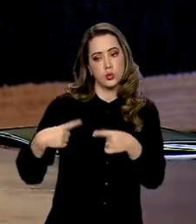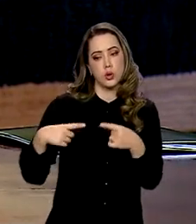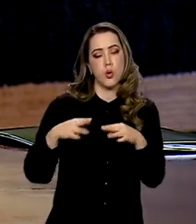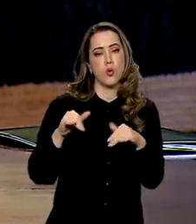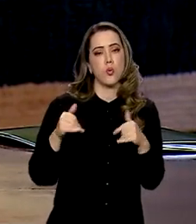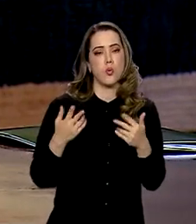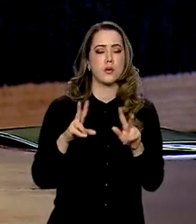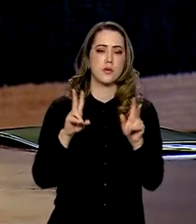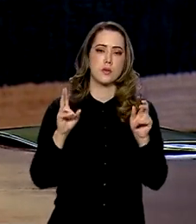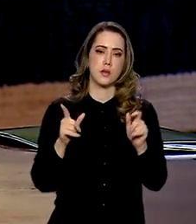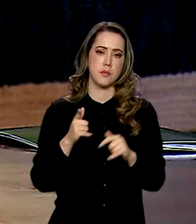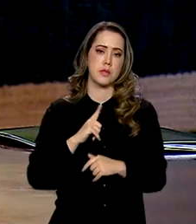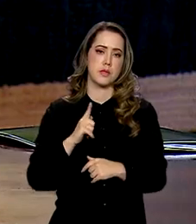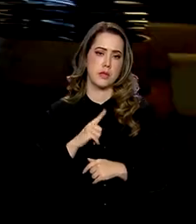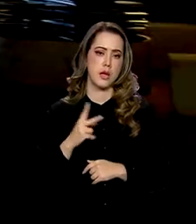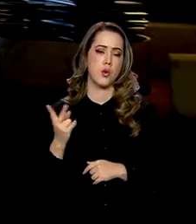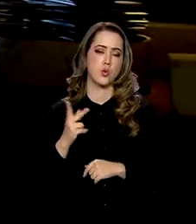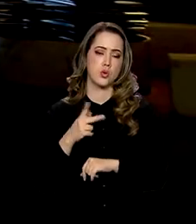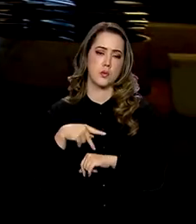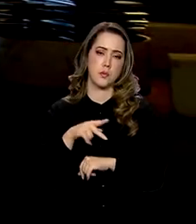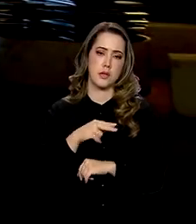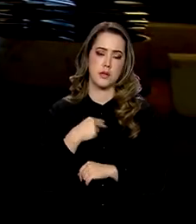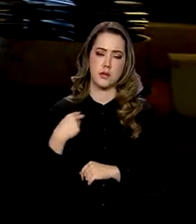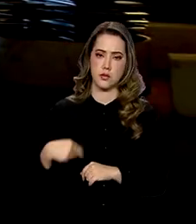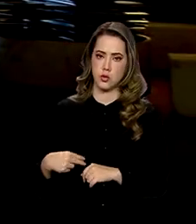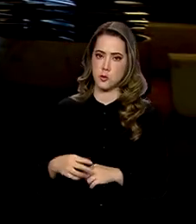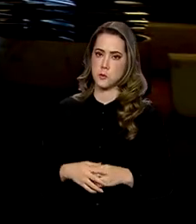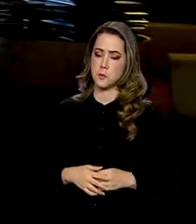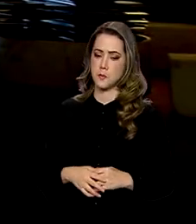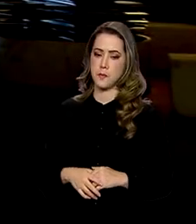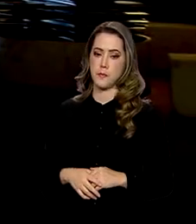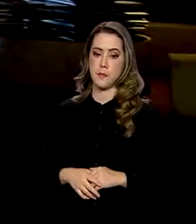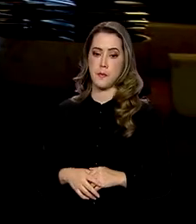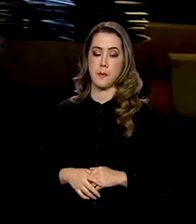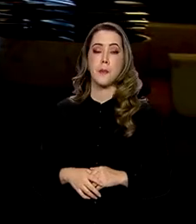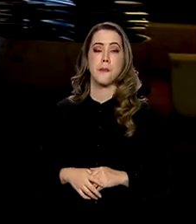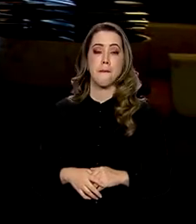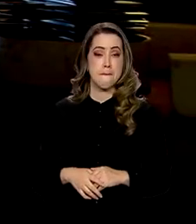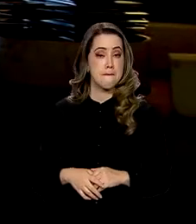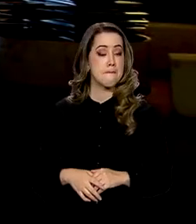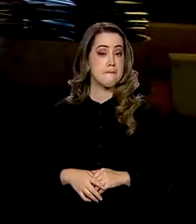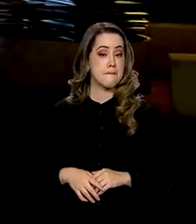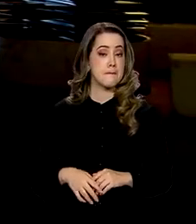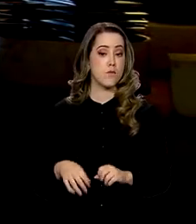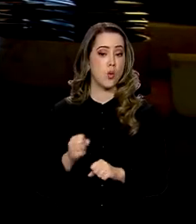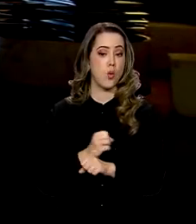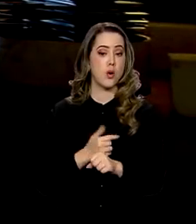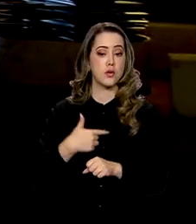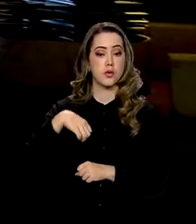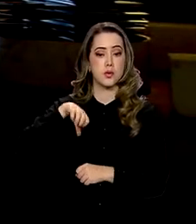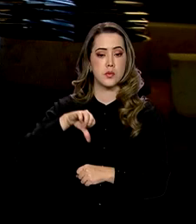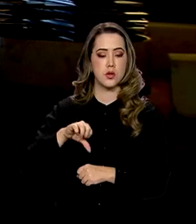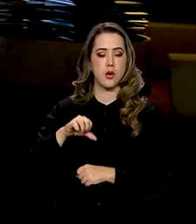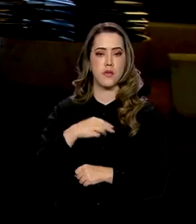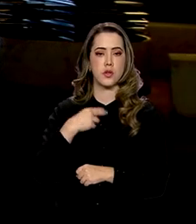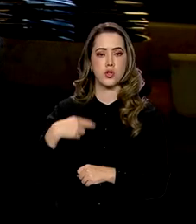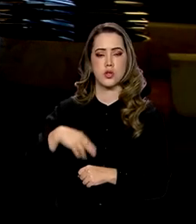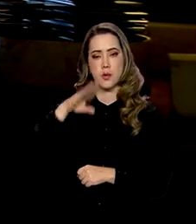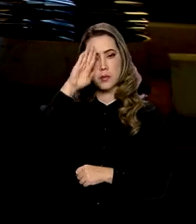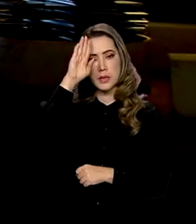relação se no brasileiro 2009 A China é o principal parceiro comercial do Brasil